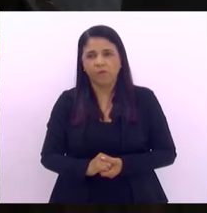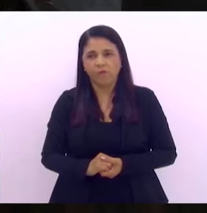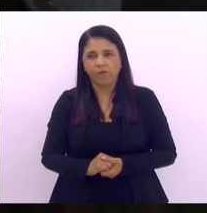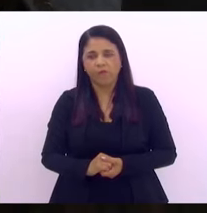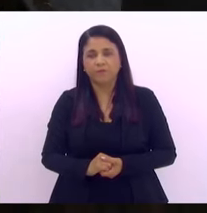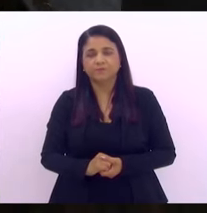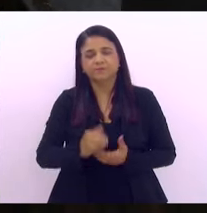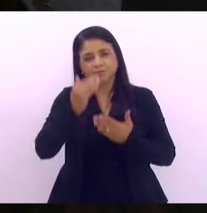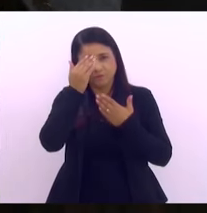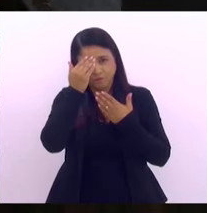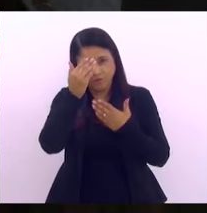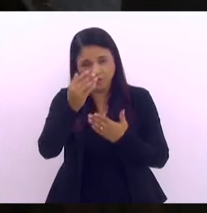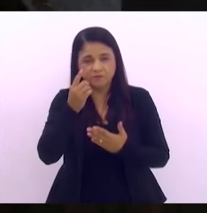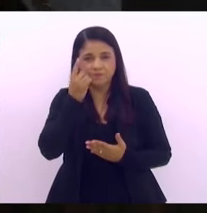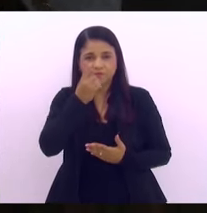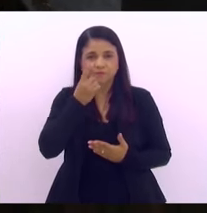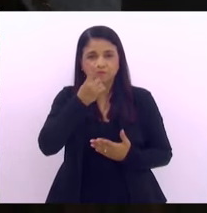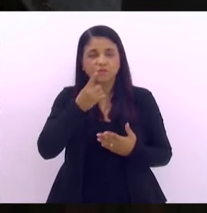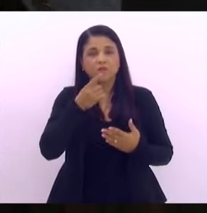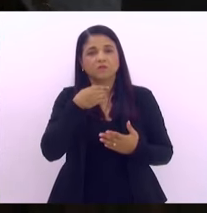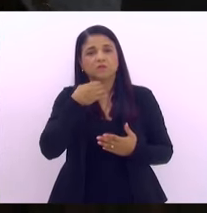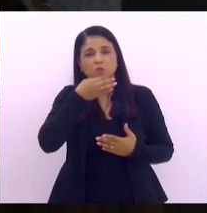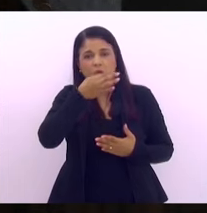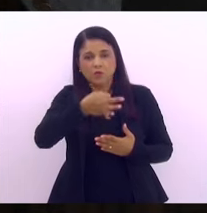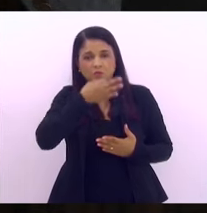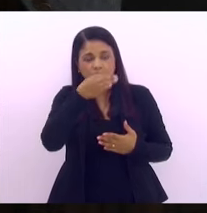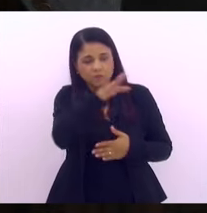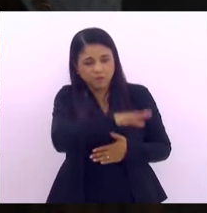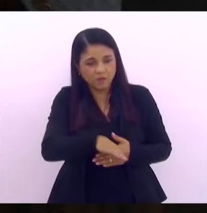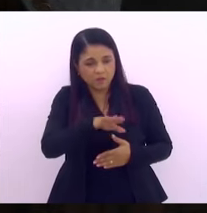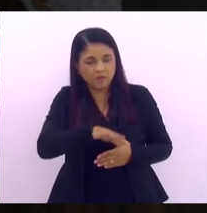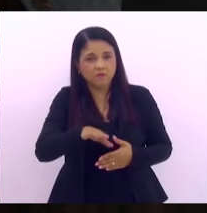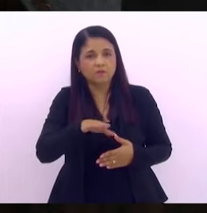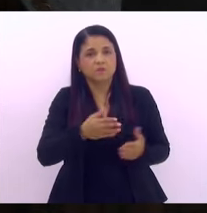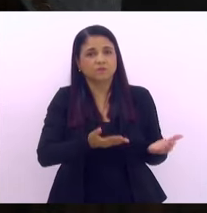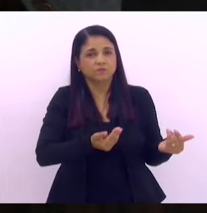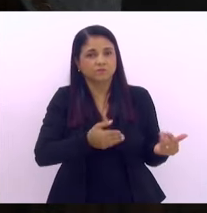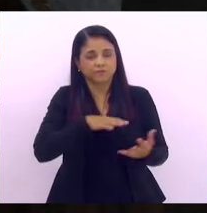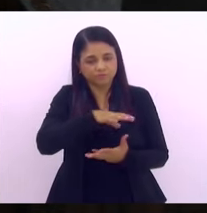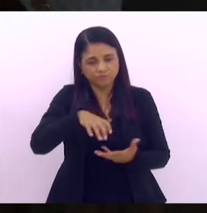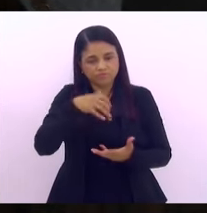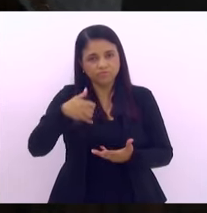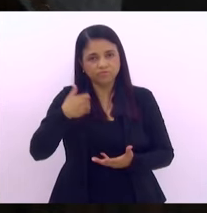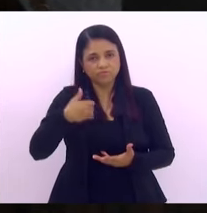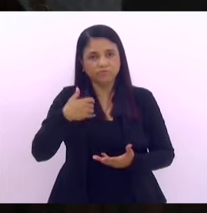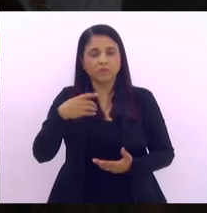Muito obrigado, deputado, pela Comissão de Assuntos da Criança, do Adolescente e do Idoso, deputado Munir Neto.